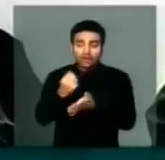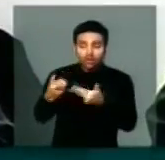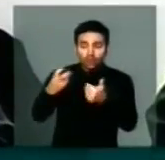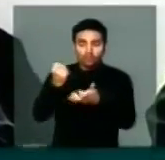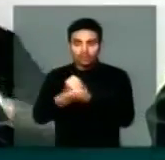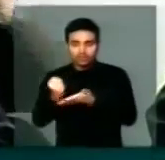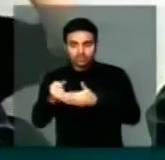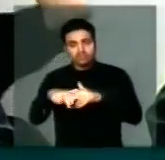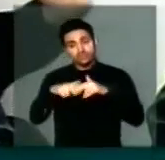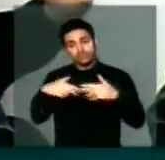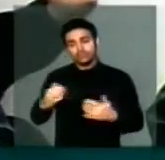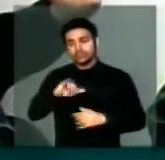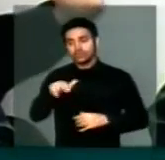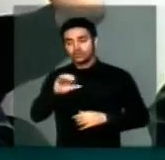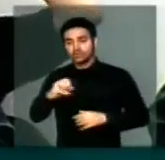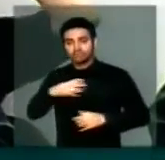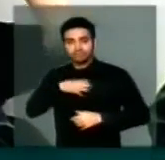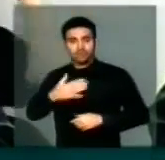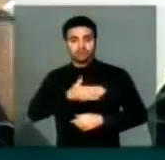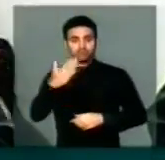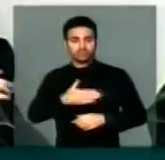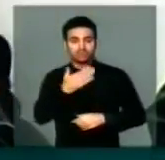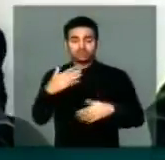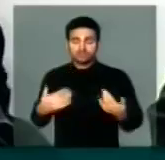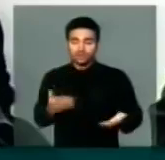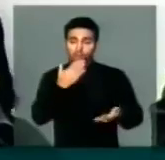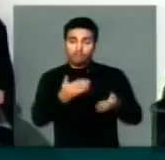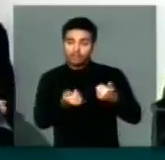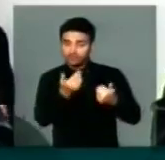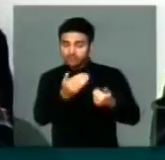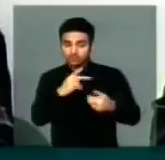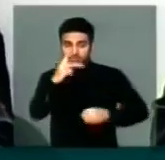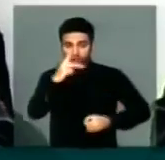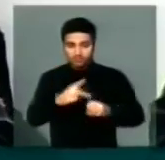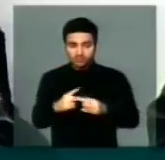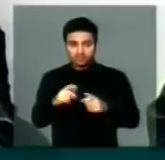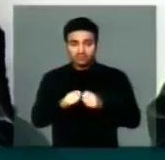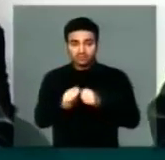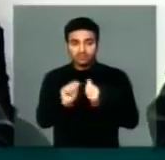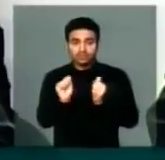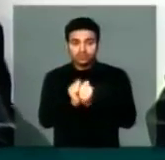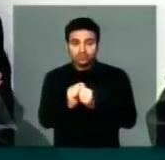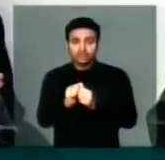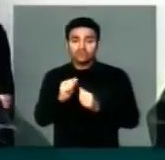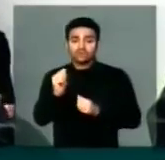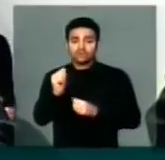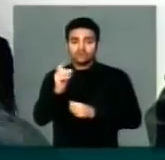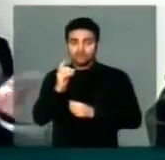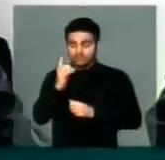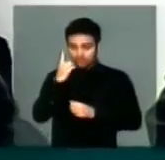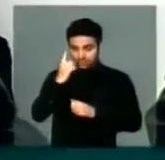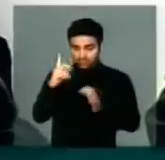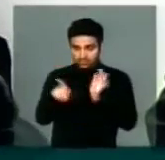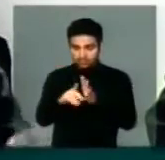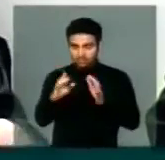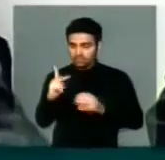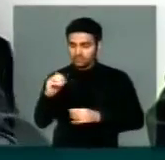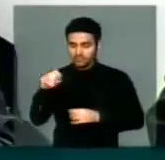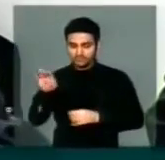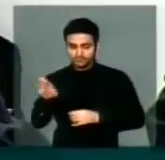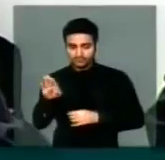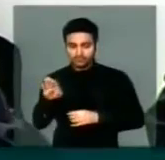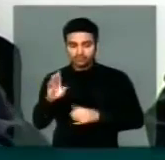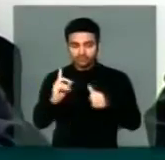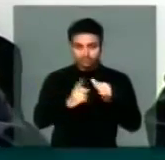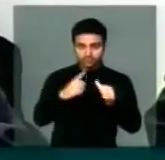Júlio Camargo ficou bastante assustado que esse pedido da Petrobras foi feito por intermédio de 2 deputados do PMDB. No primeiro teria sido feito